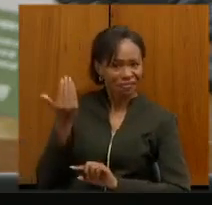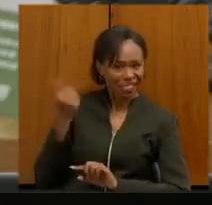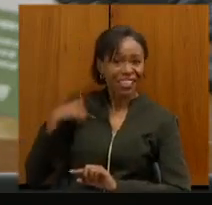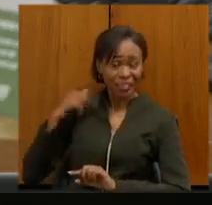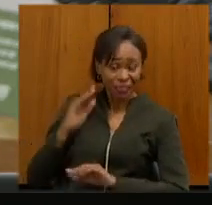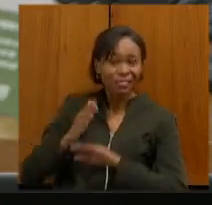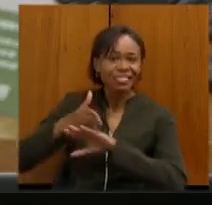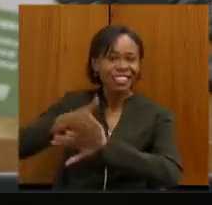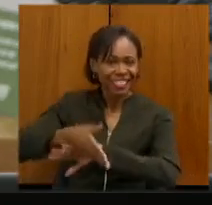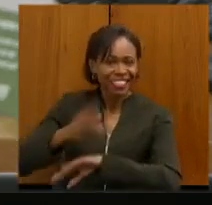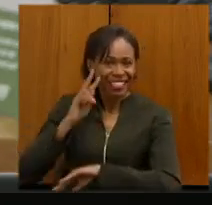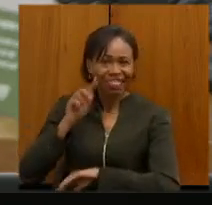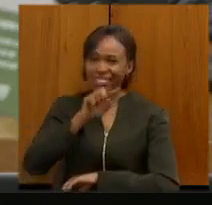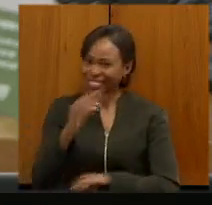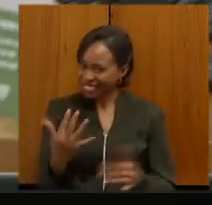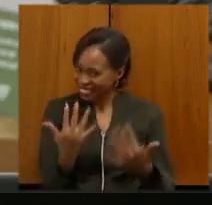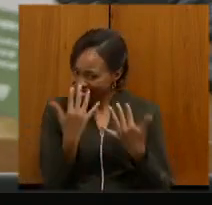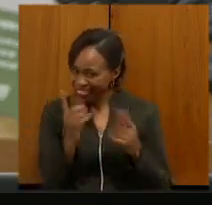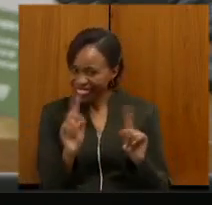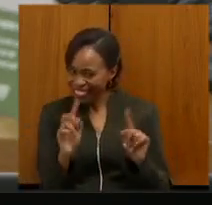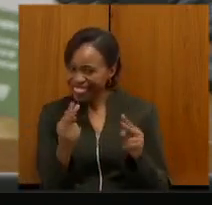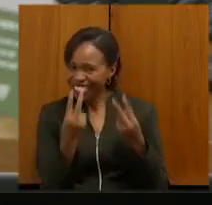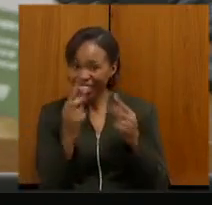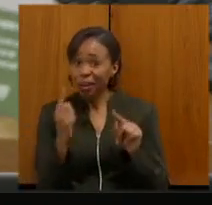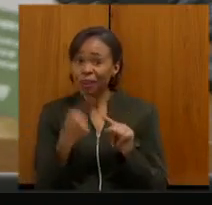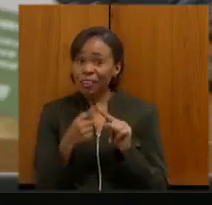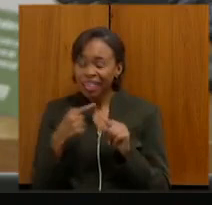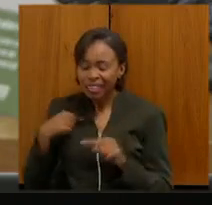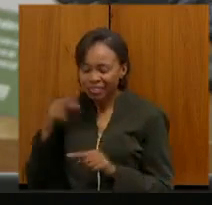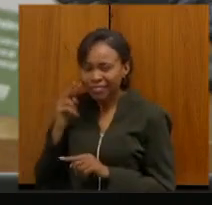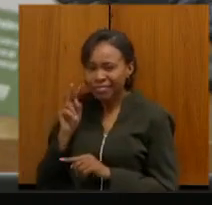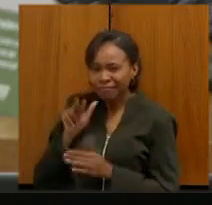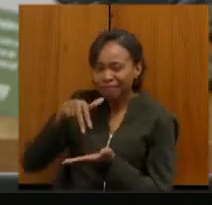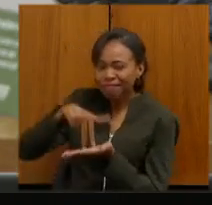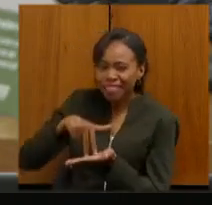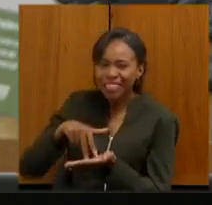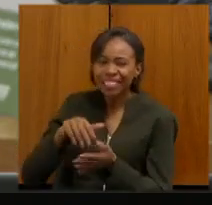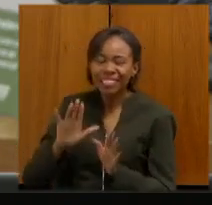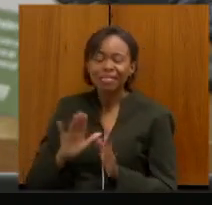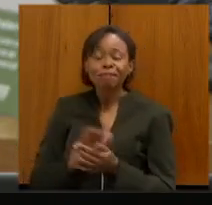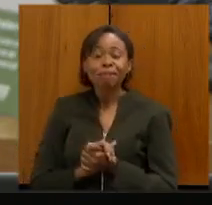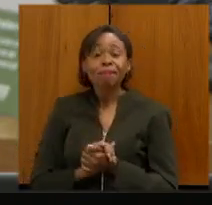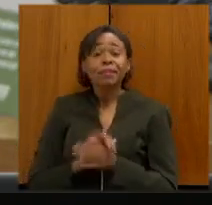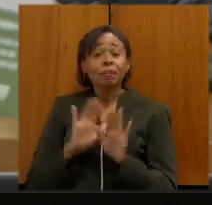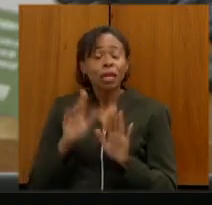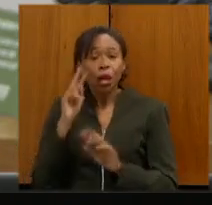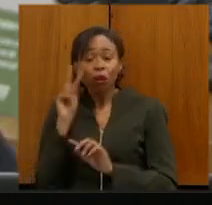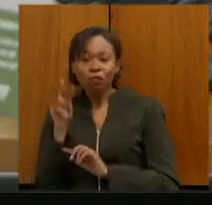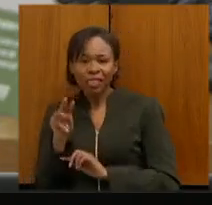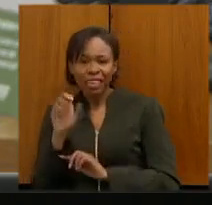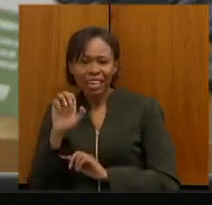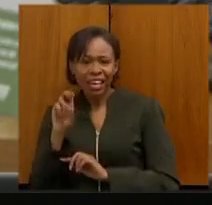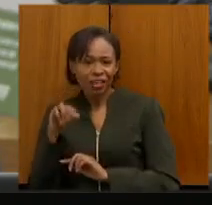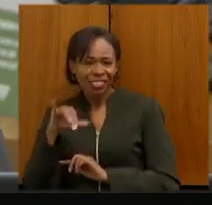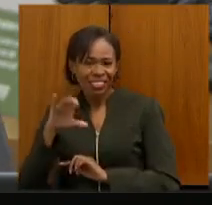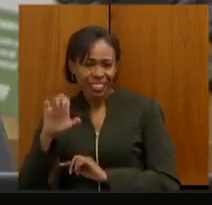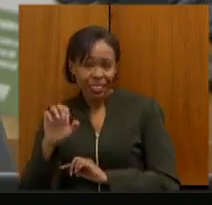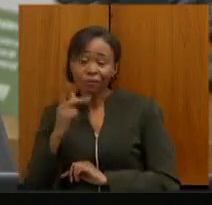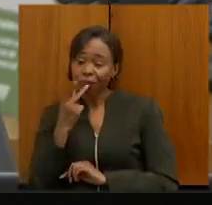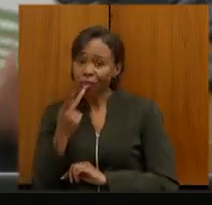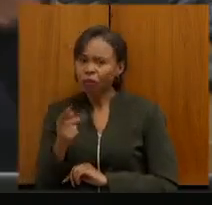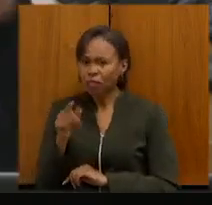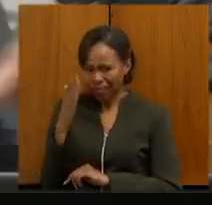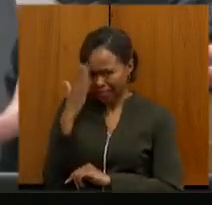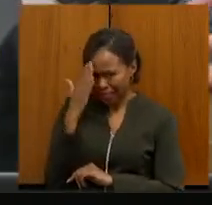contar e vocês dão me viram que eu fui universol você e eu olhei para Eunice para assim sabe qual a